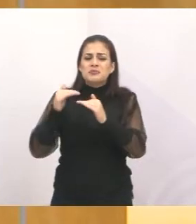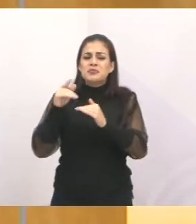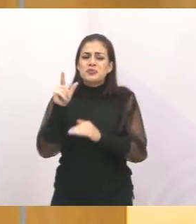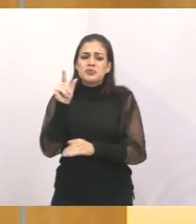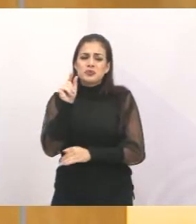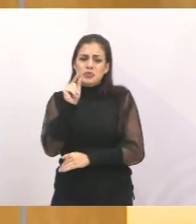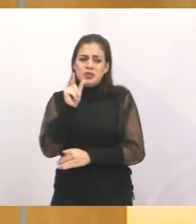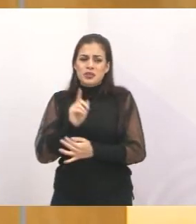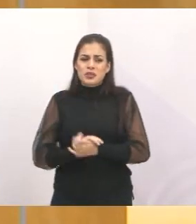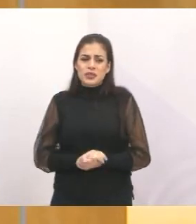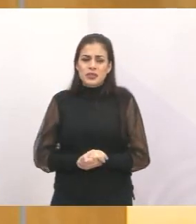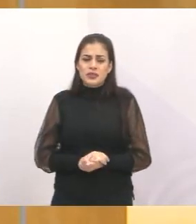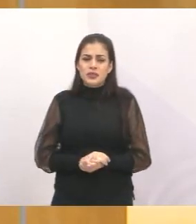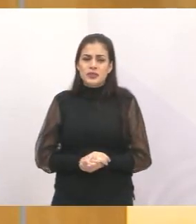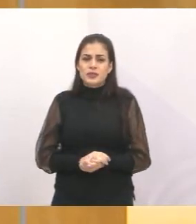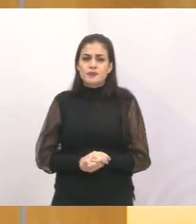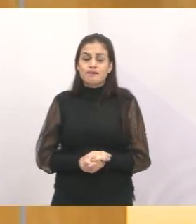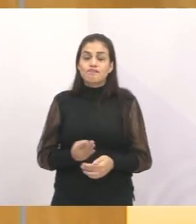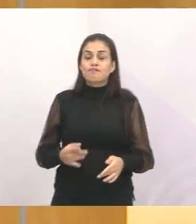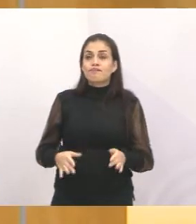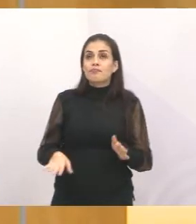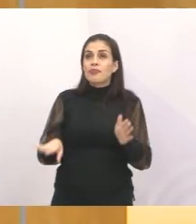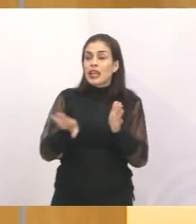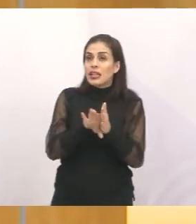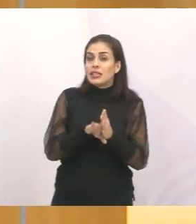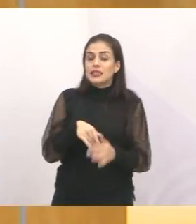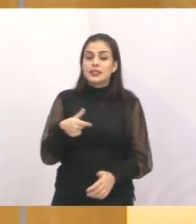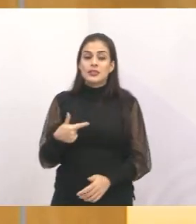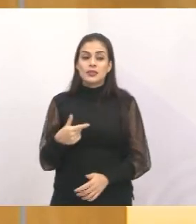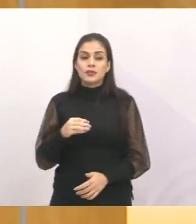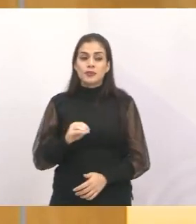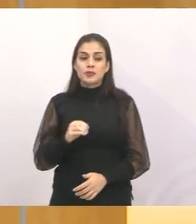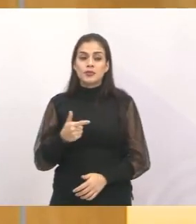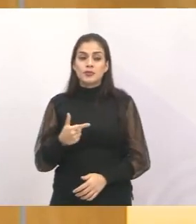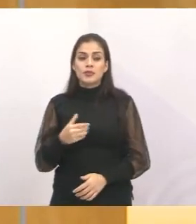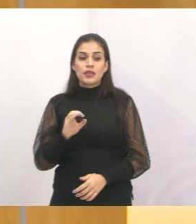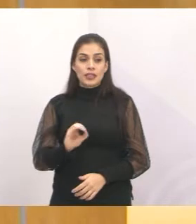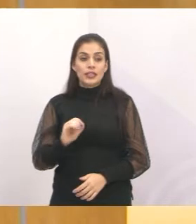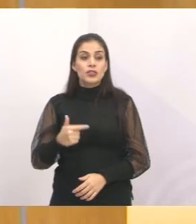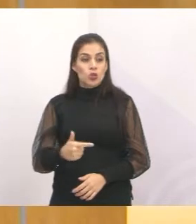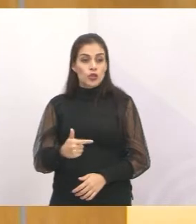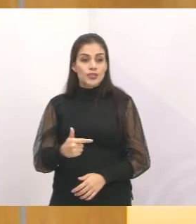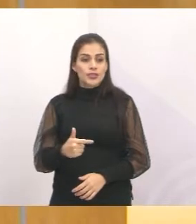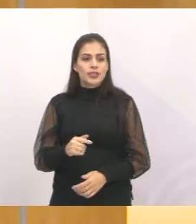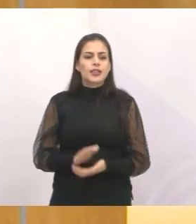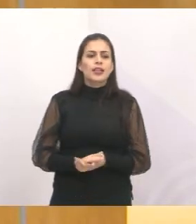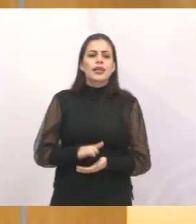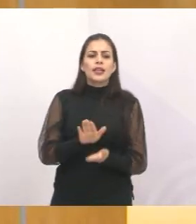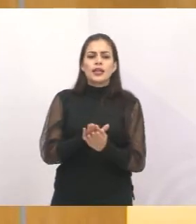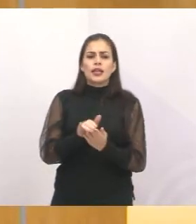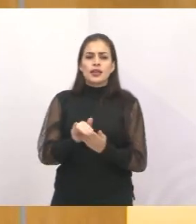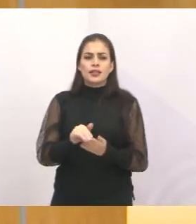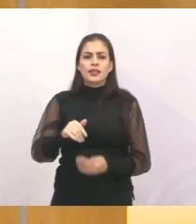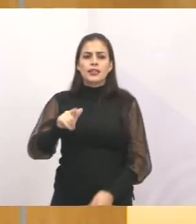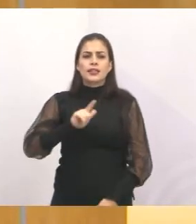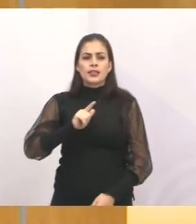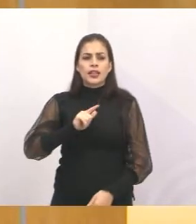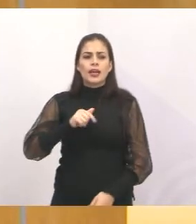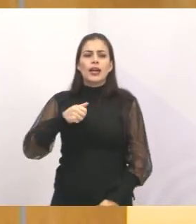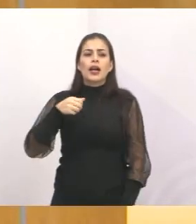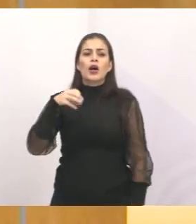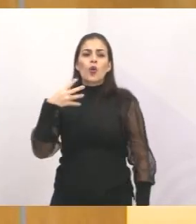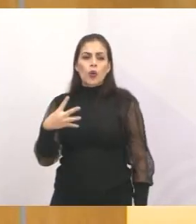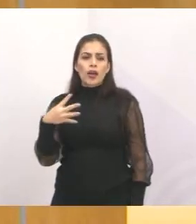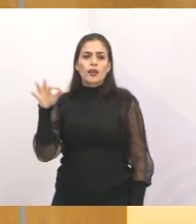recorte, até 2002, Jacareí tinha 4% de tratamento de esgoto. Em 2016, Jacareí